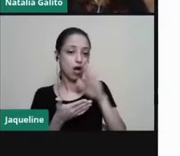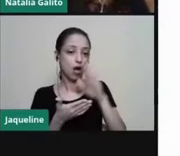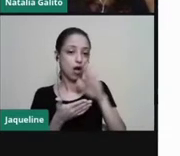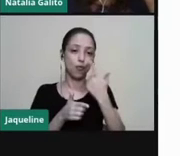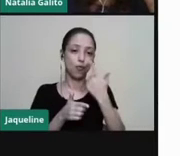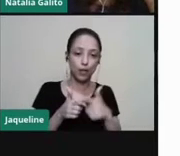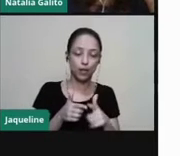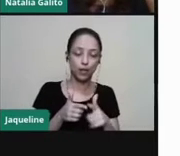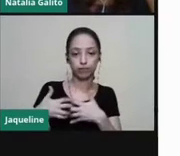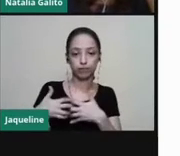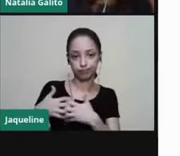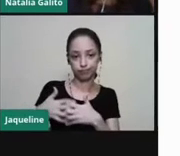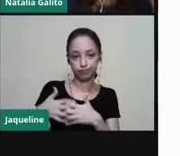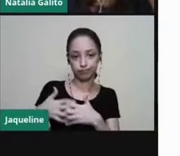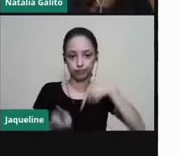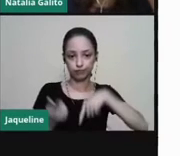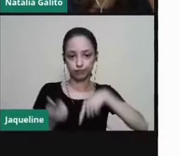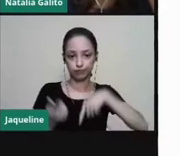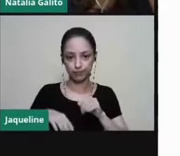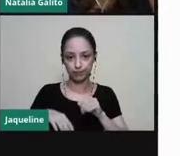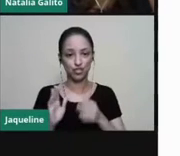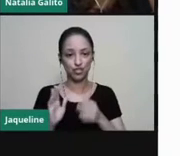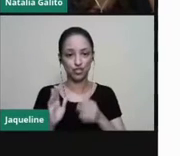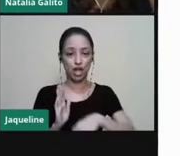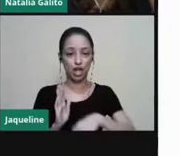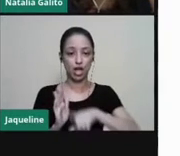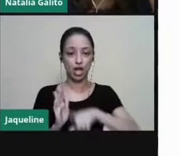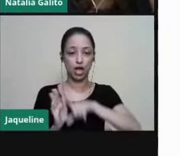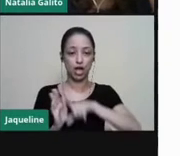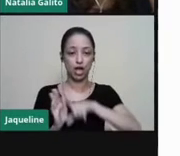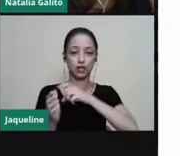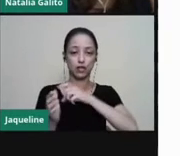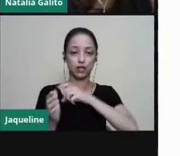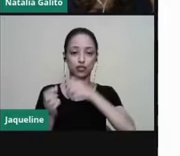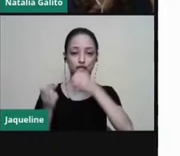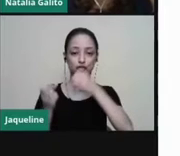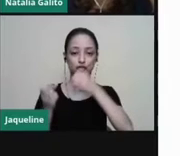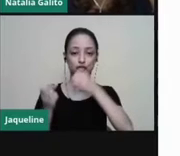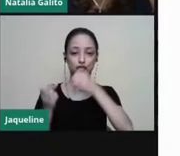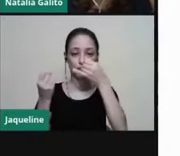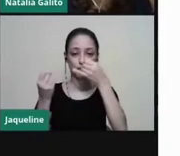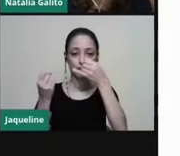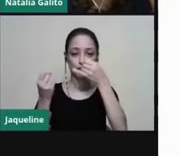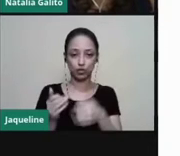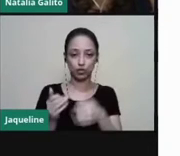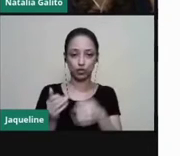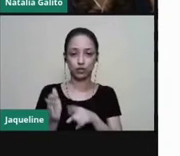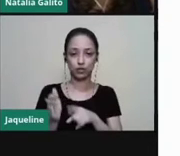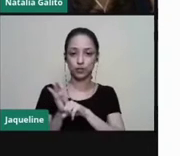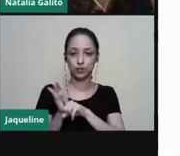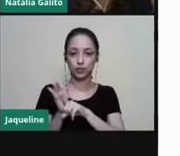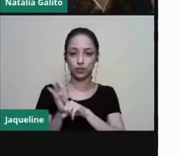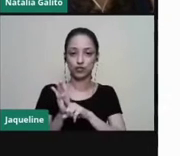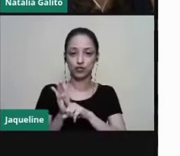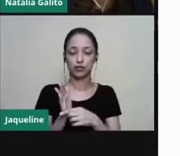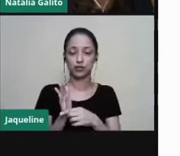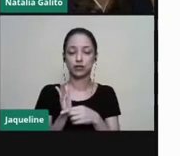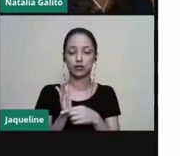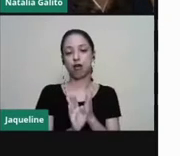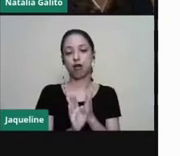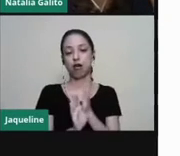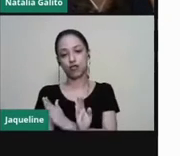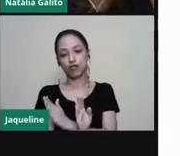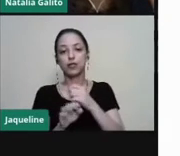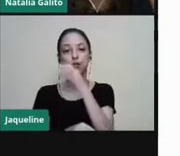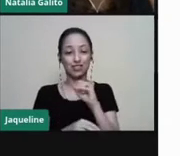Então, como foi demonstrado, estudos anteriores mostraram que a cada 1% de alteração na dilatação mediada pelo fluxo,